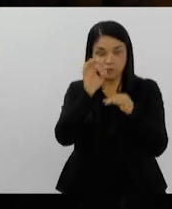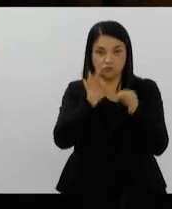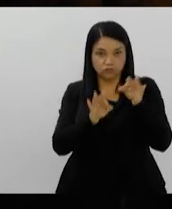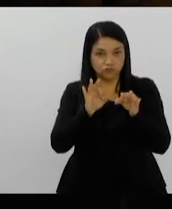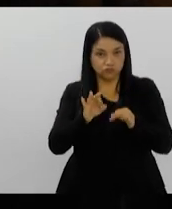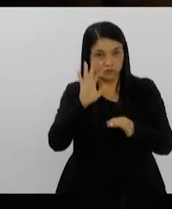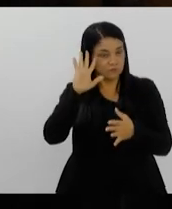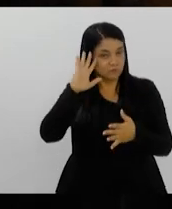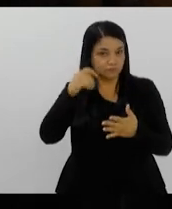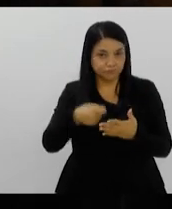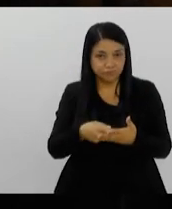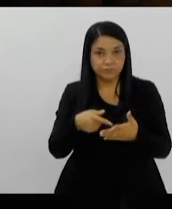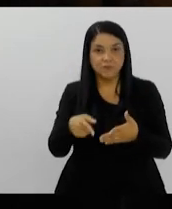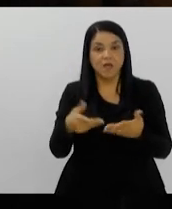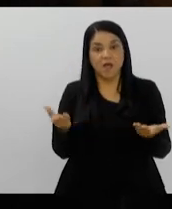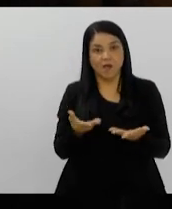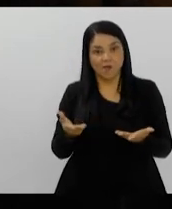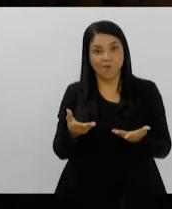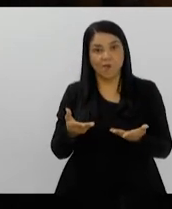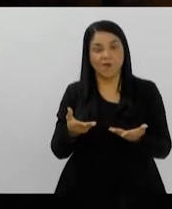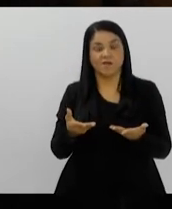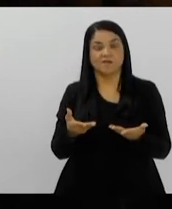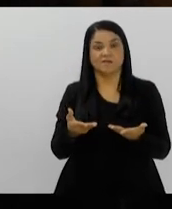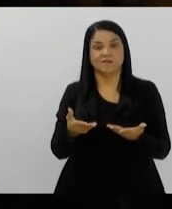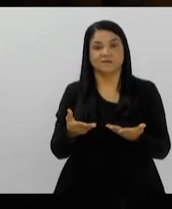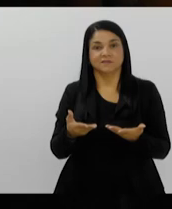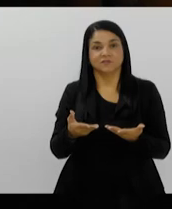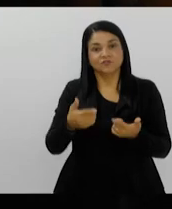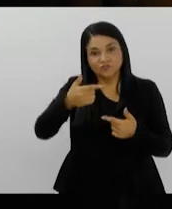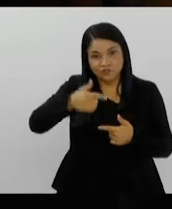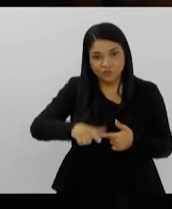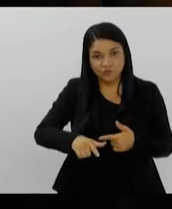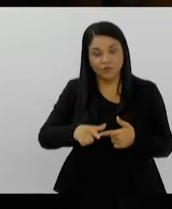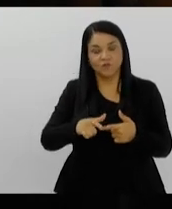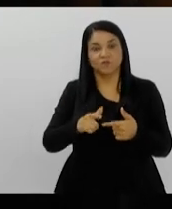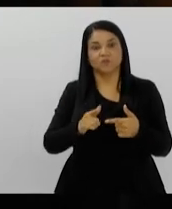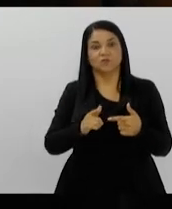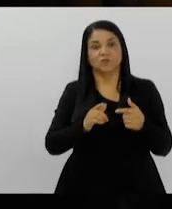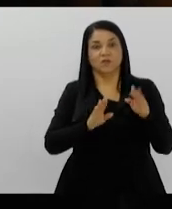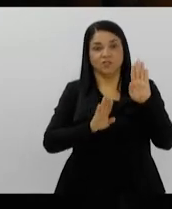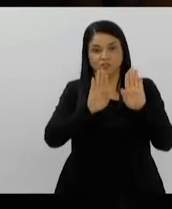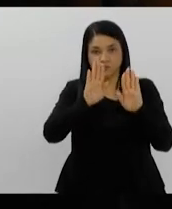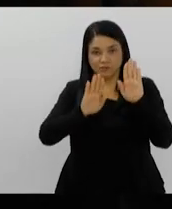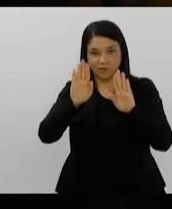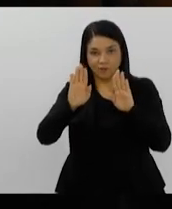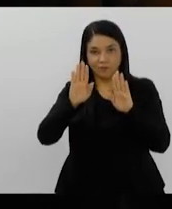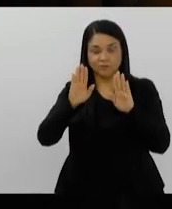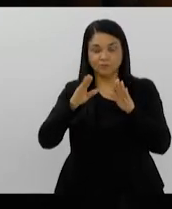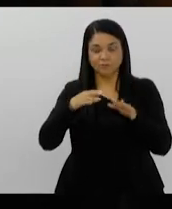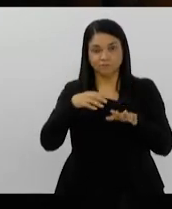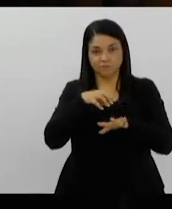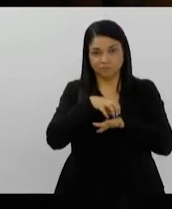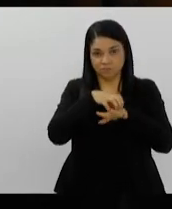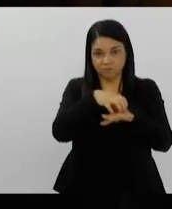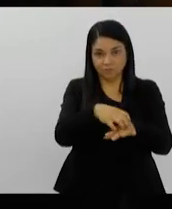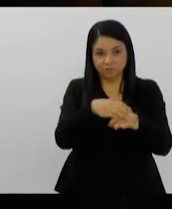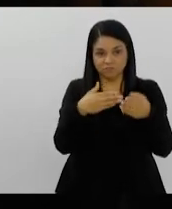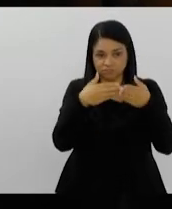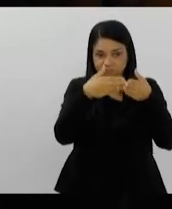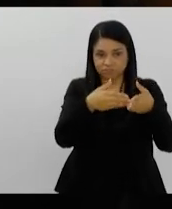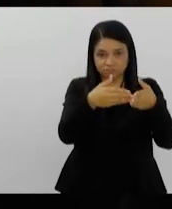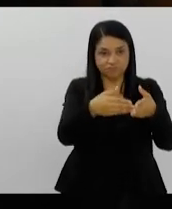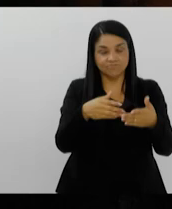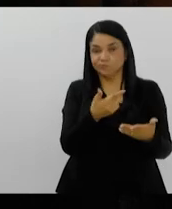e está sendo irresponsável agora, quando está no meio de um edital do transporte e não prevê o recurso que vai